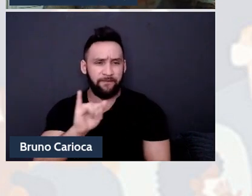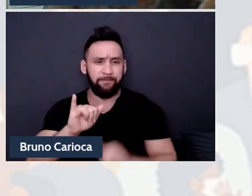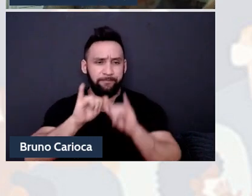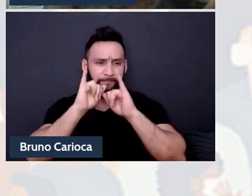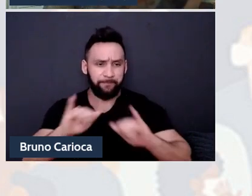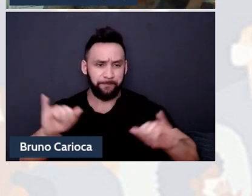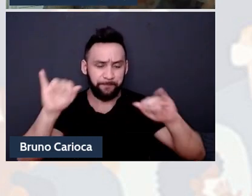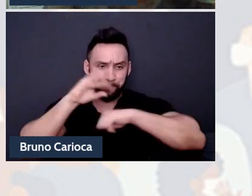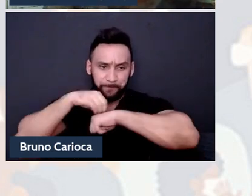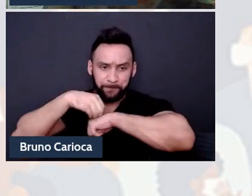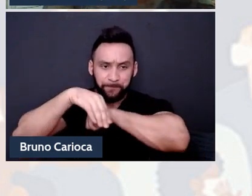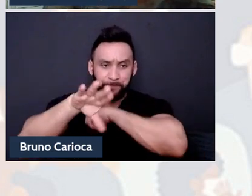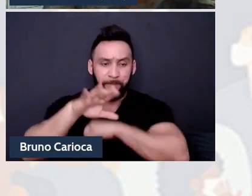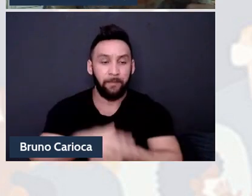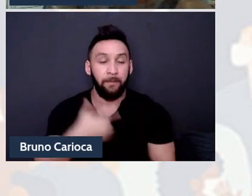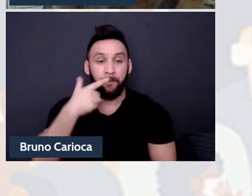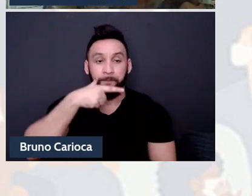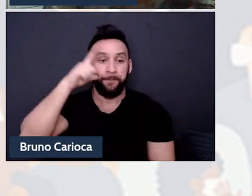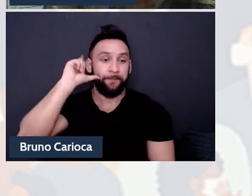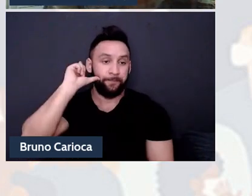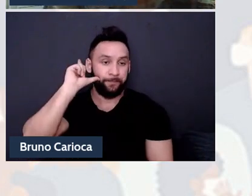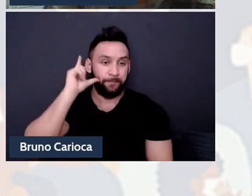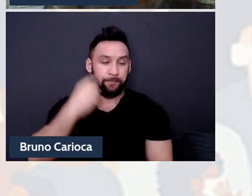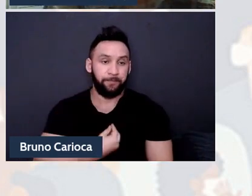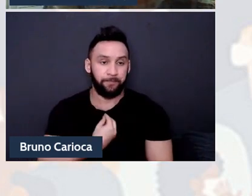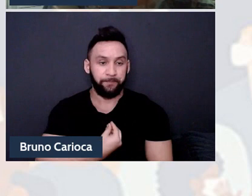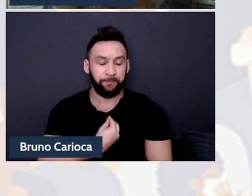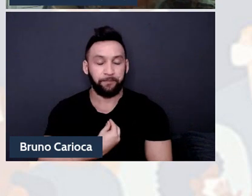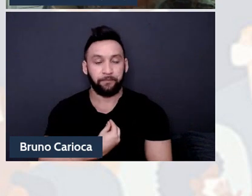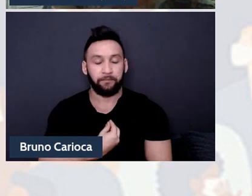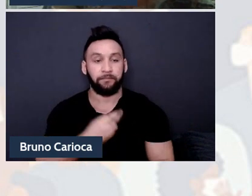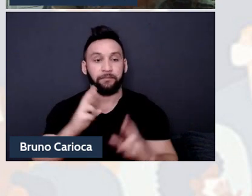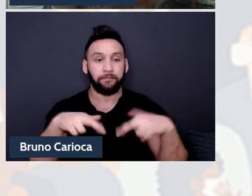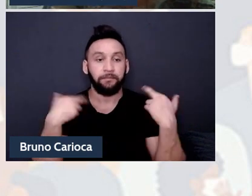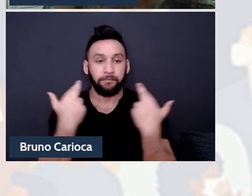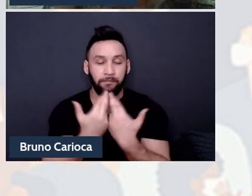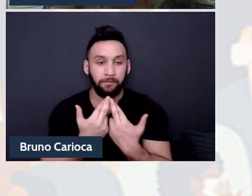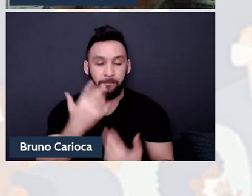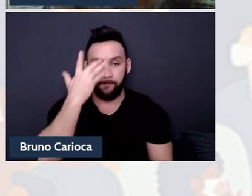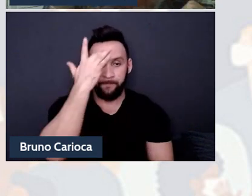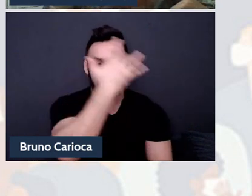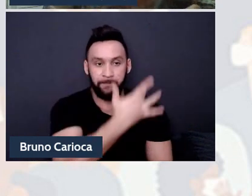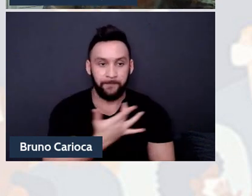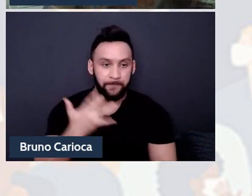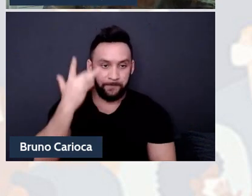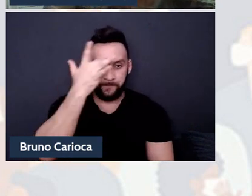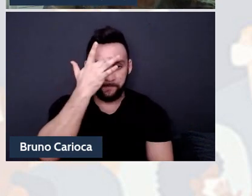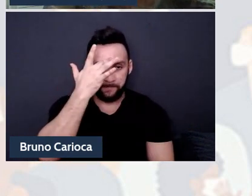Ontem houve uma reunião do Haddad, chamada pelo Haddad,